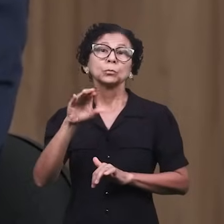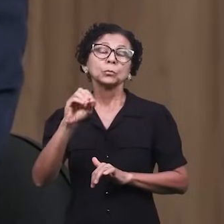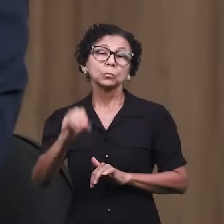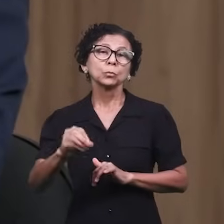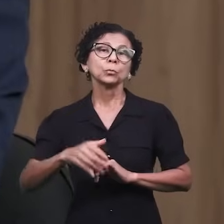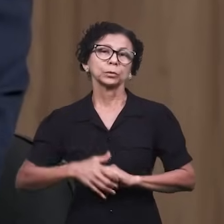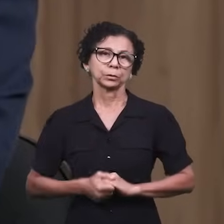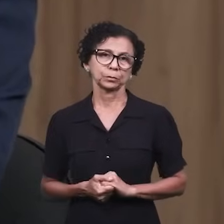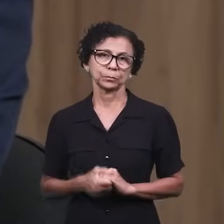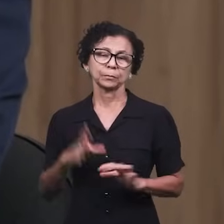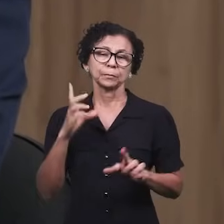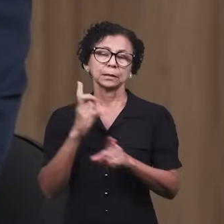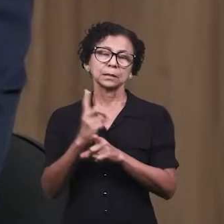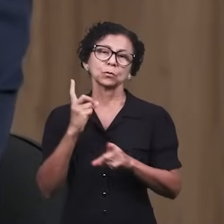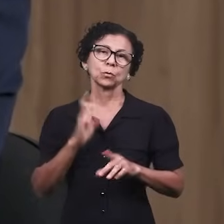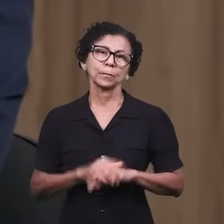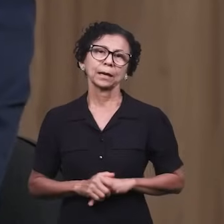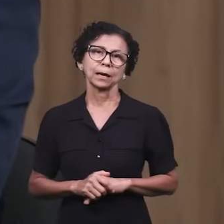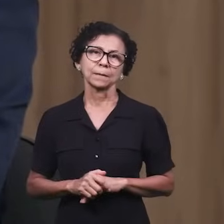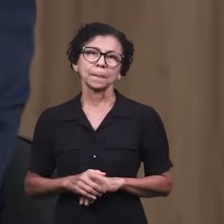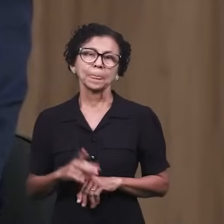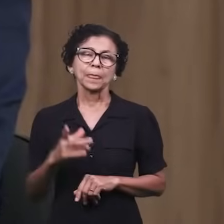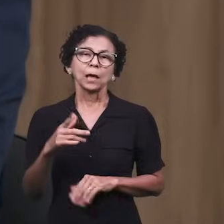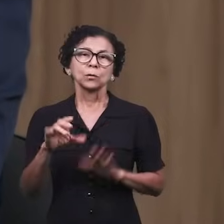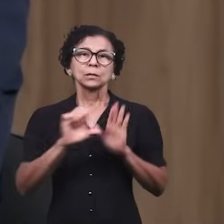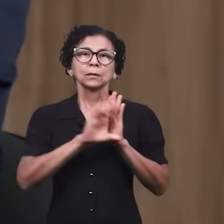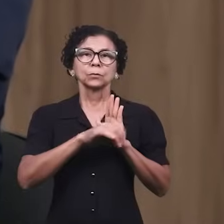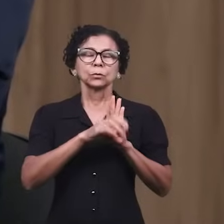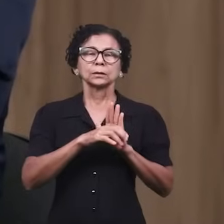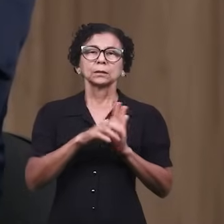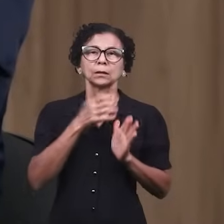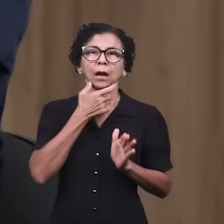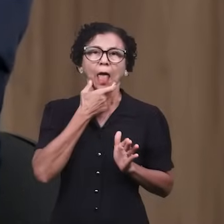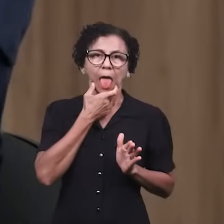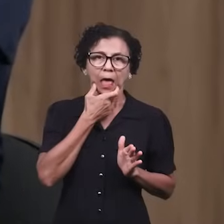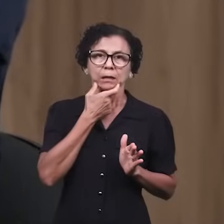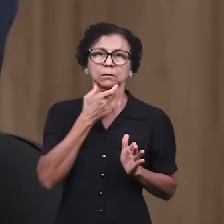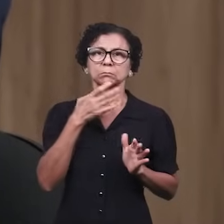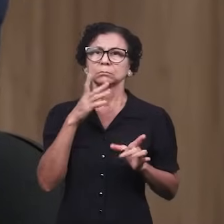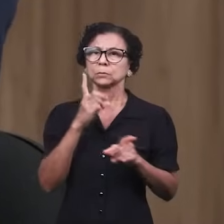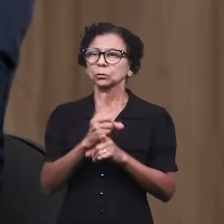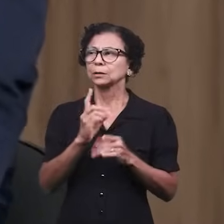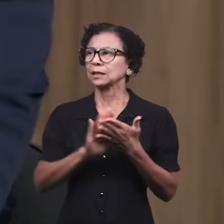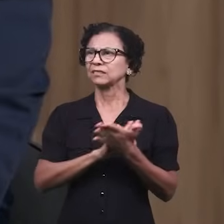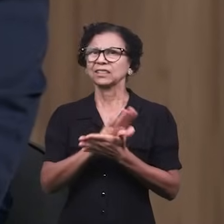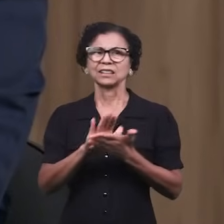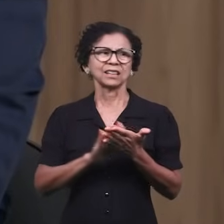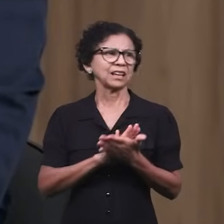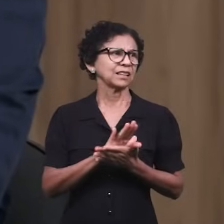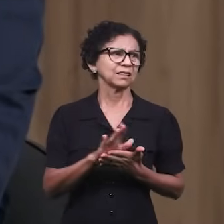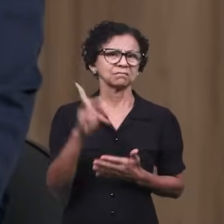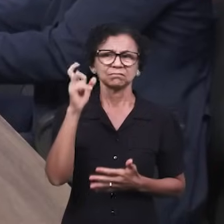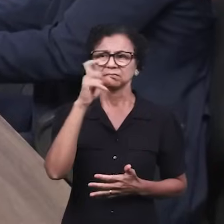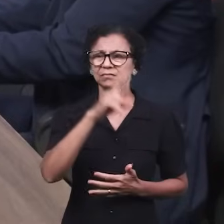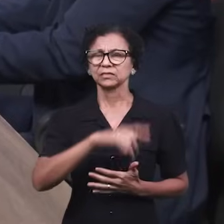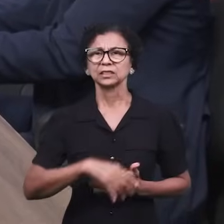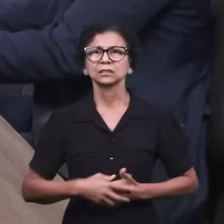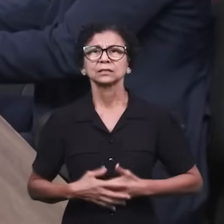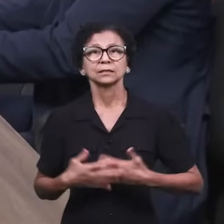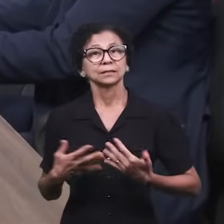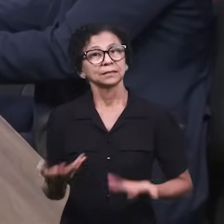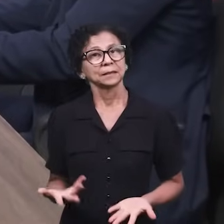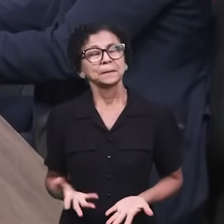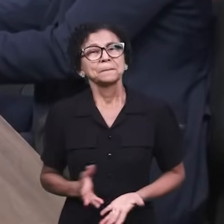Foi usado a física newtoniana e não se conseguia achar. Tanto que se acreditava até o planeta... Isso é até o espaço para